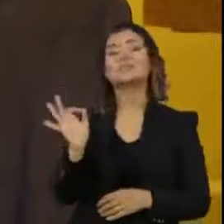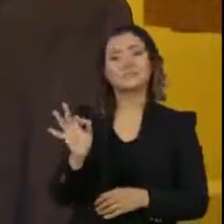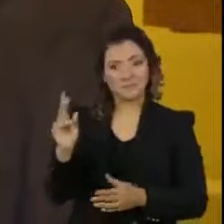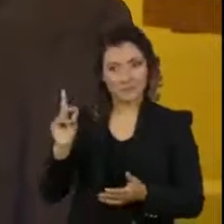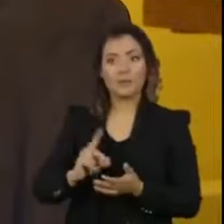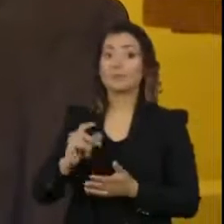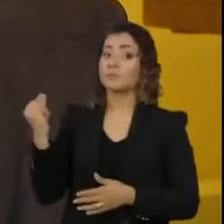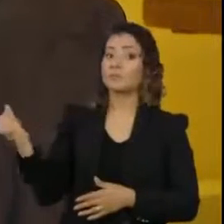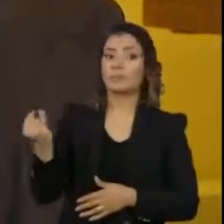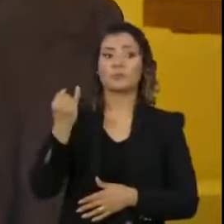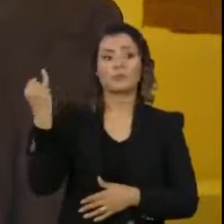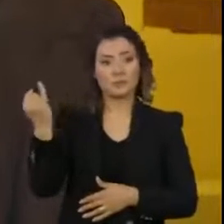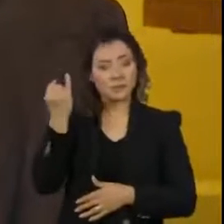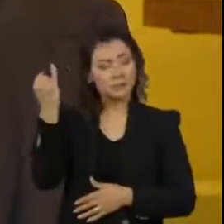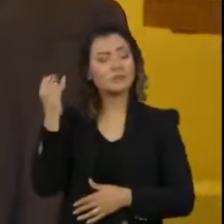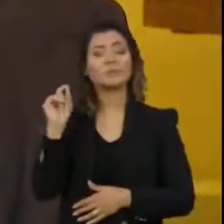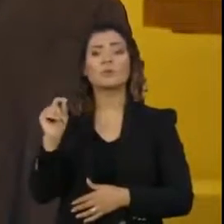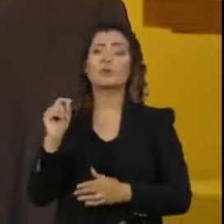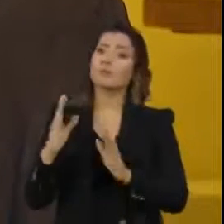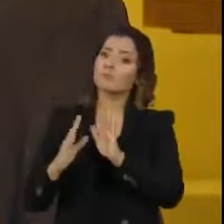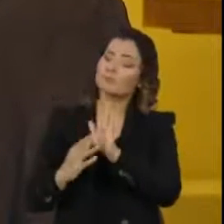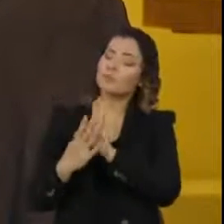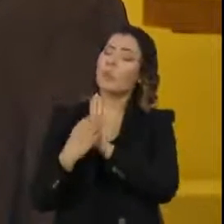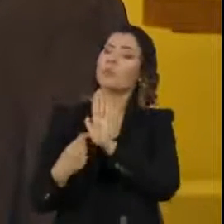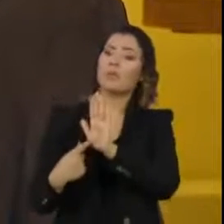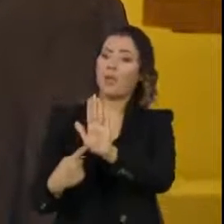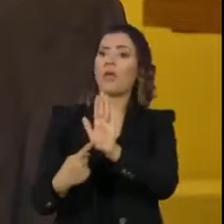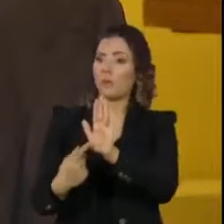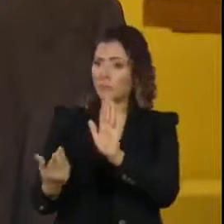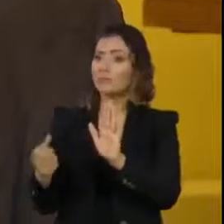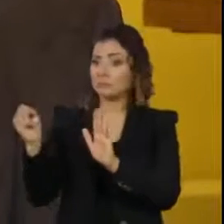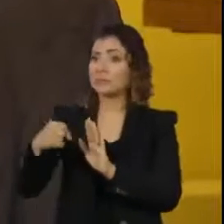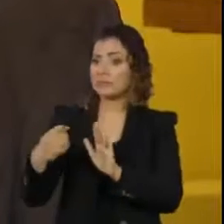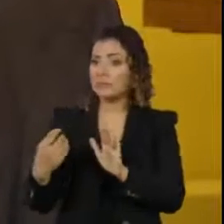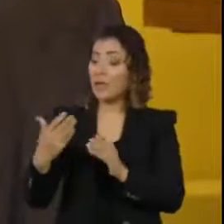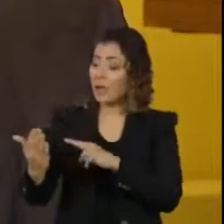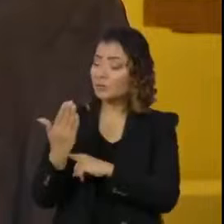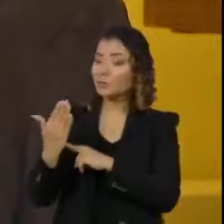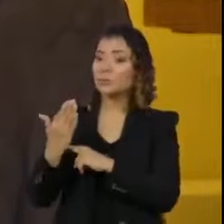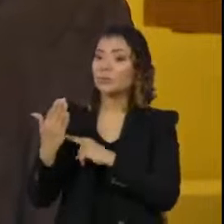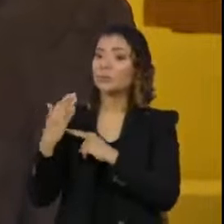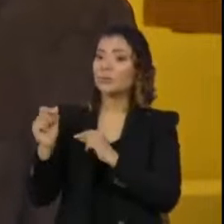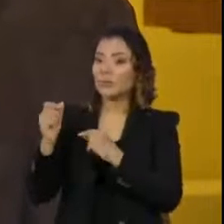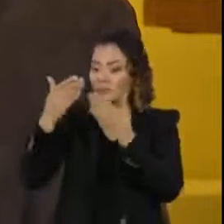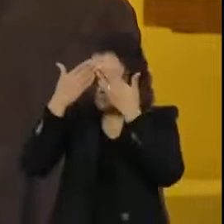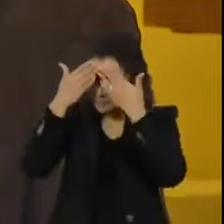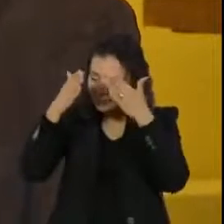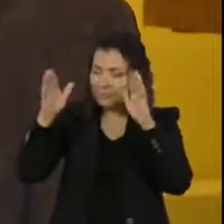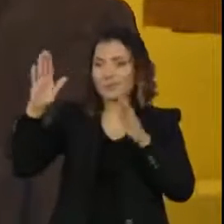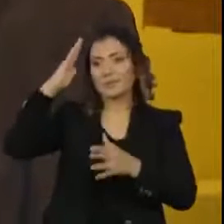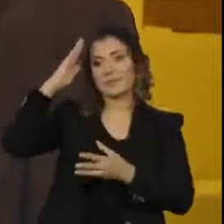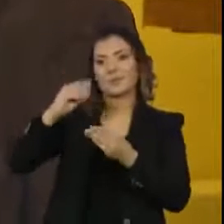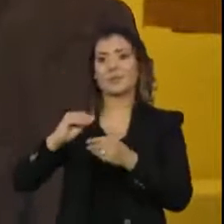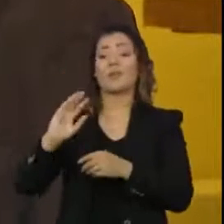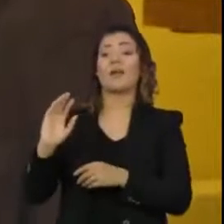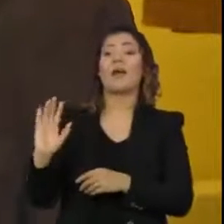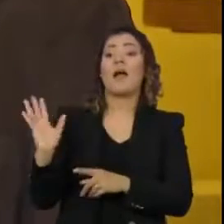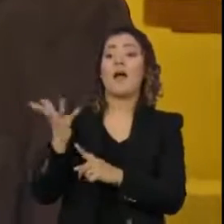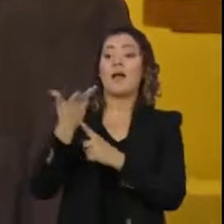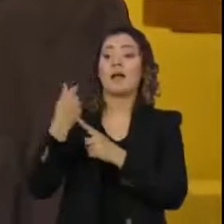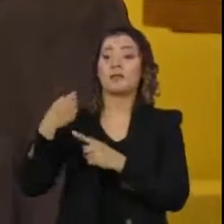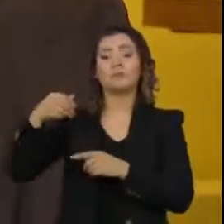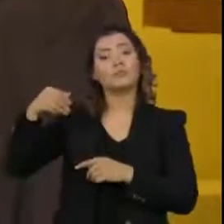eles são fundamentais para a compreensão do nosso modernismo e mais do que isso, eles nos ajudam a alargar a compreensão do que foi a arte moderna